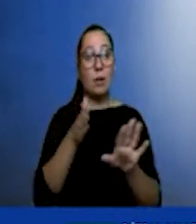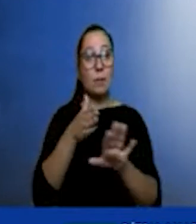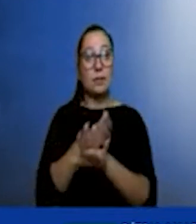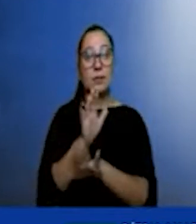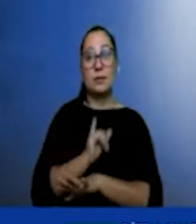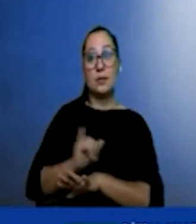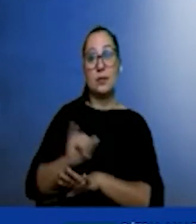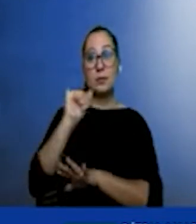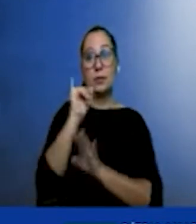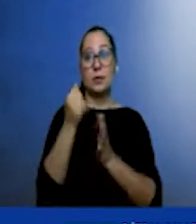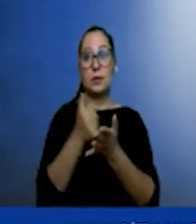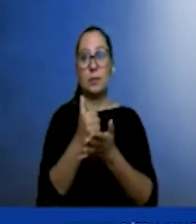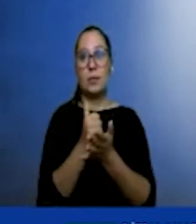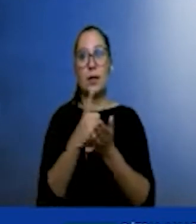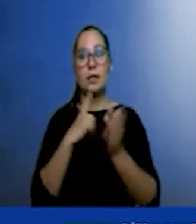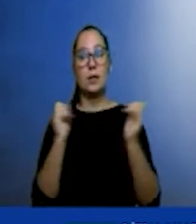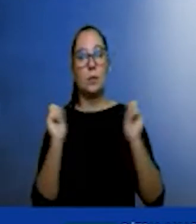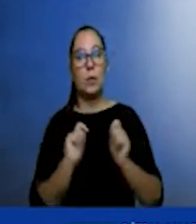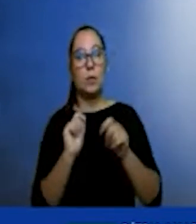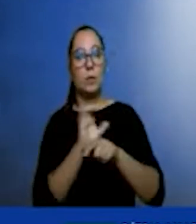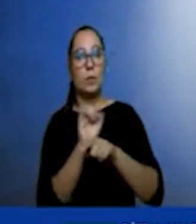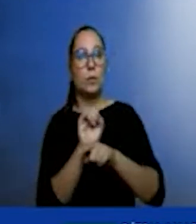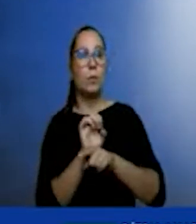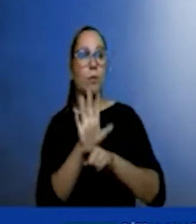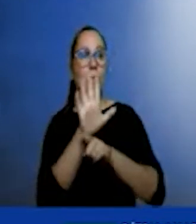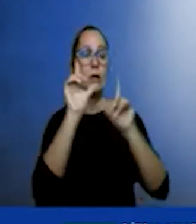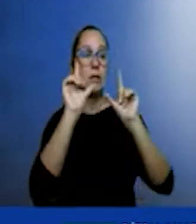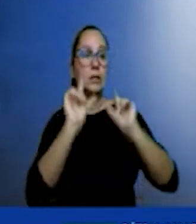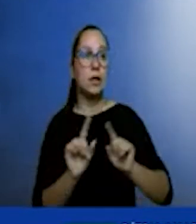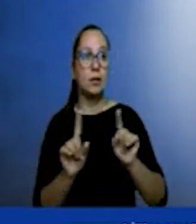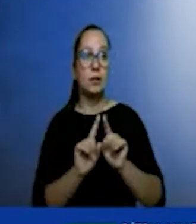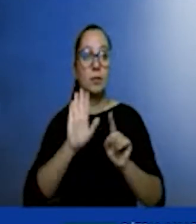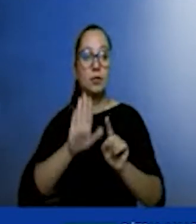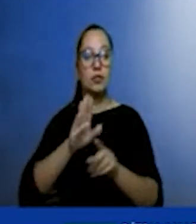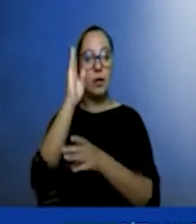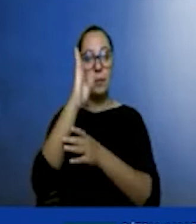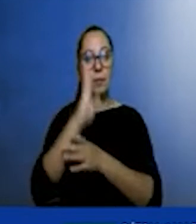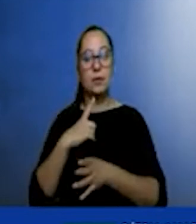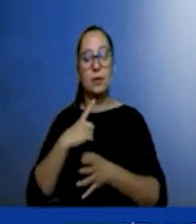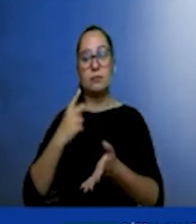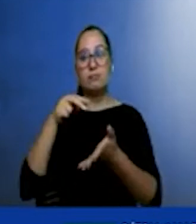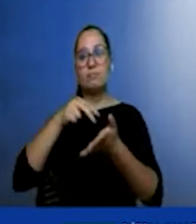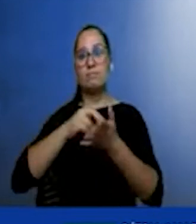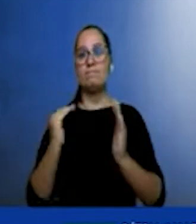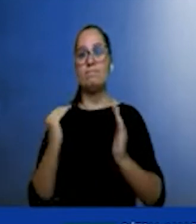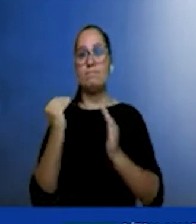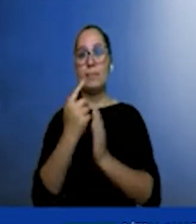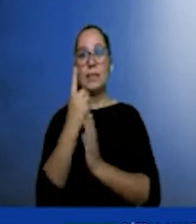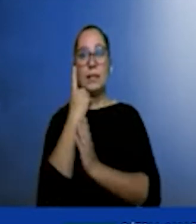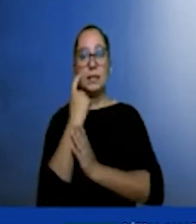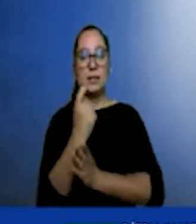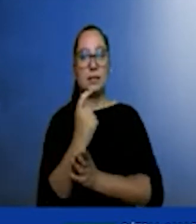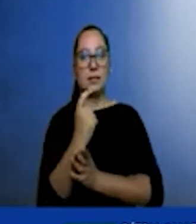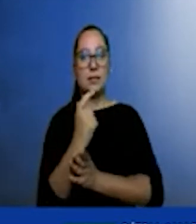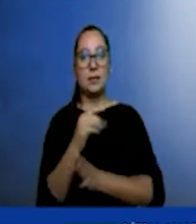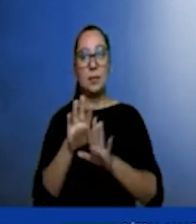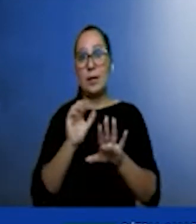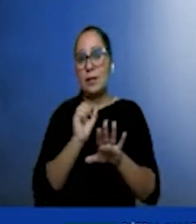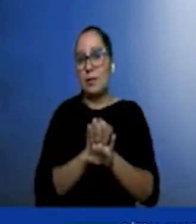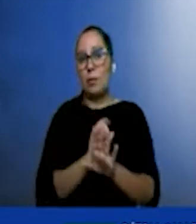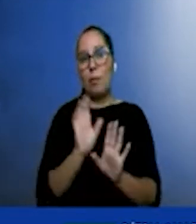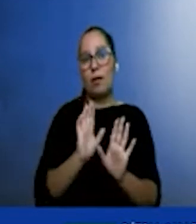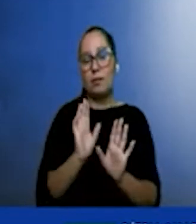matriz, com potencial de descarbonização, que já coloca o Brasil numa posição super interessante, mas a gente não para por aí.